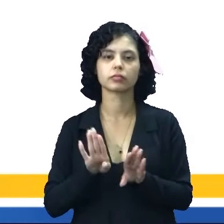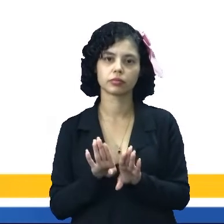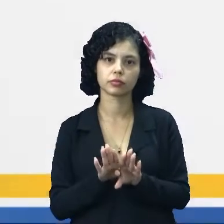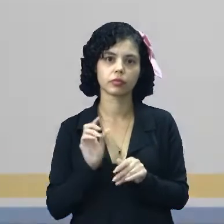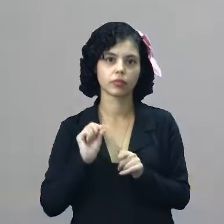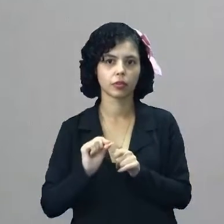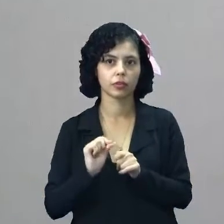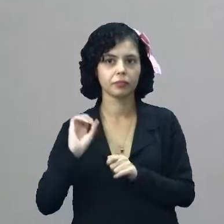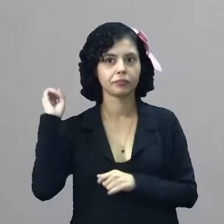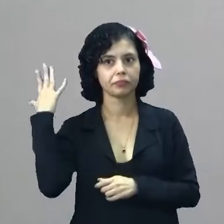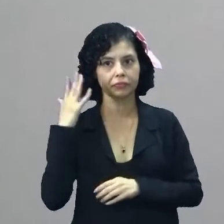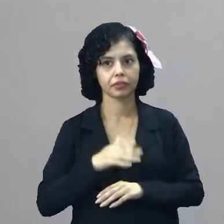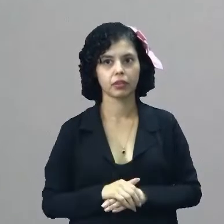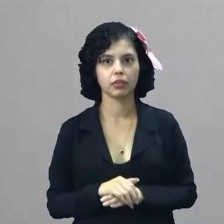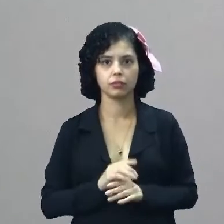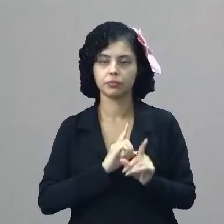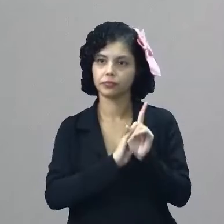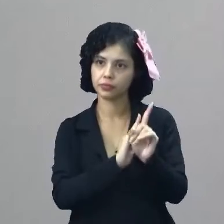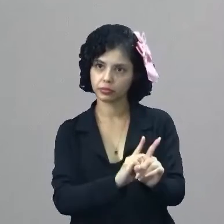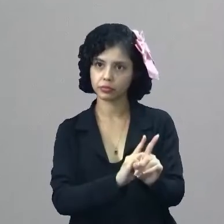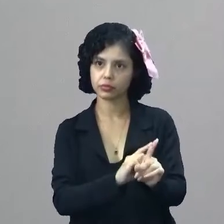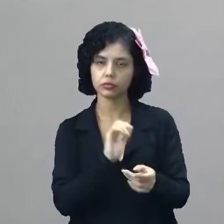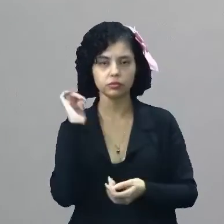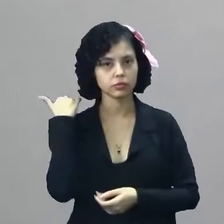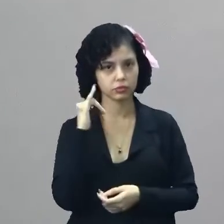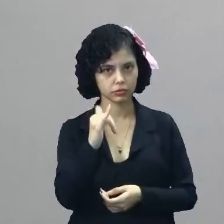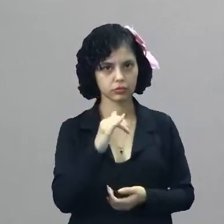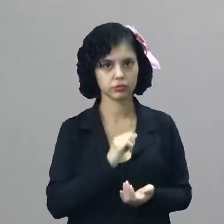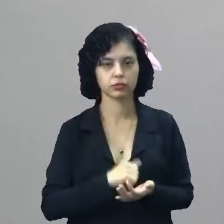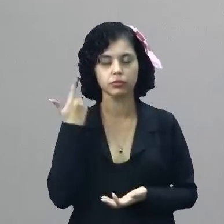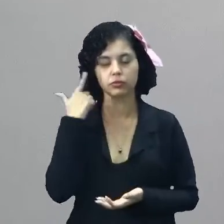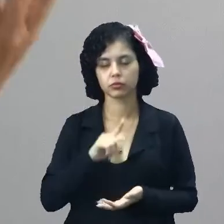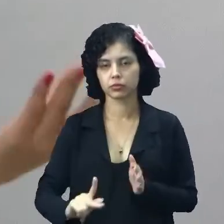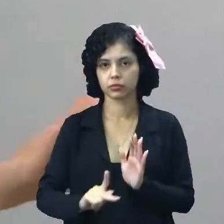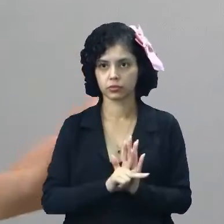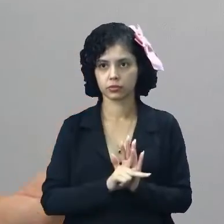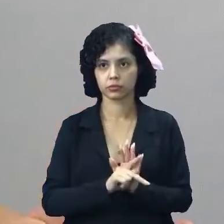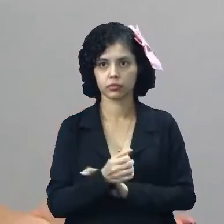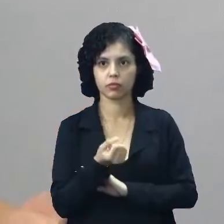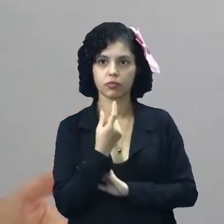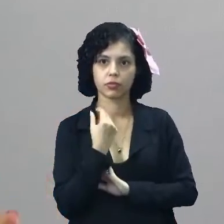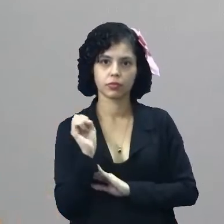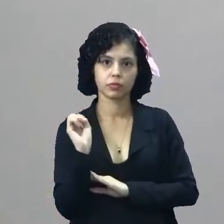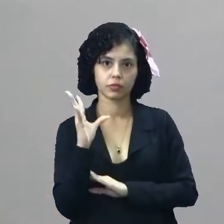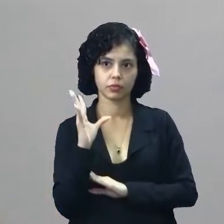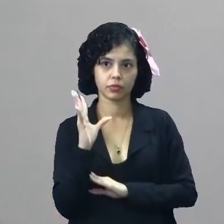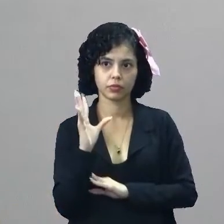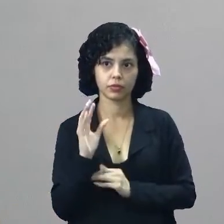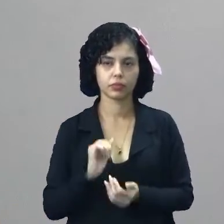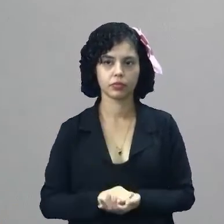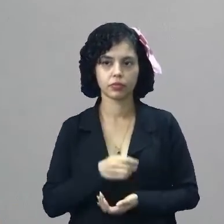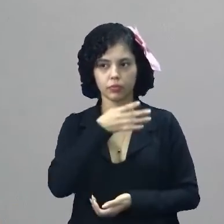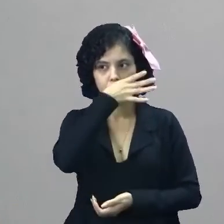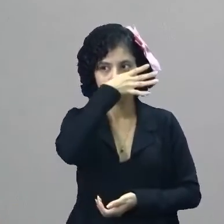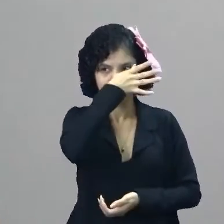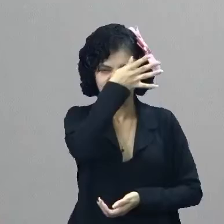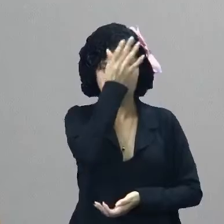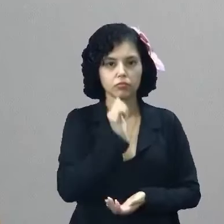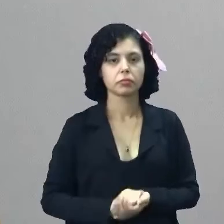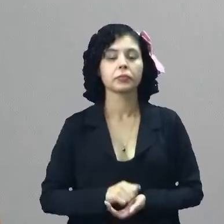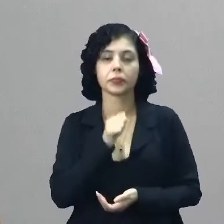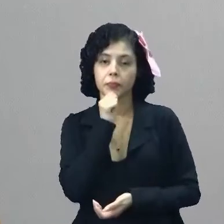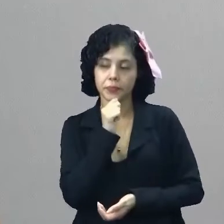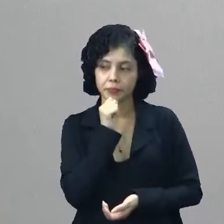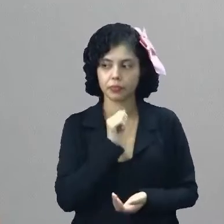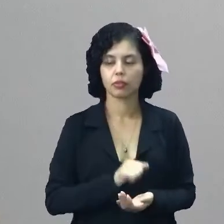de fazer essa condução de eletricidade, conseguindo inclusive acender uma lâmpada. E aí, além